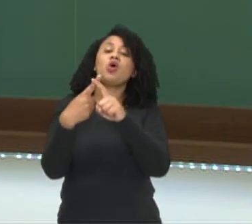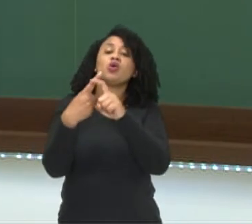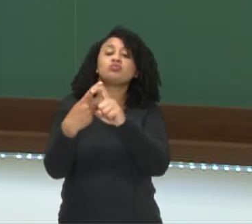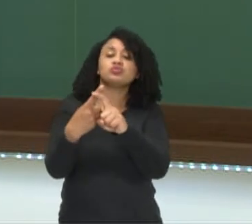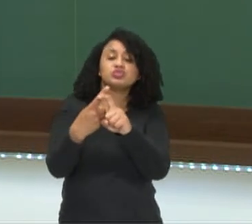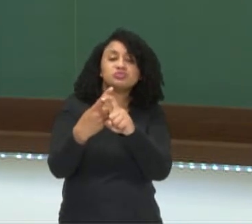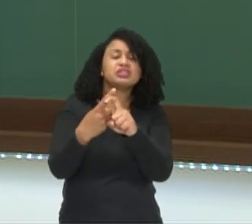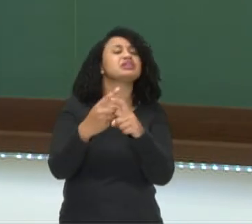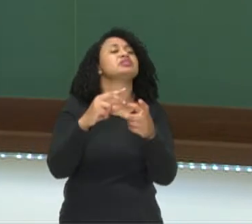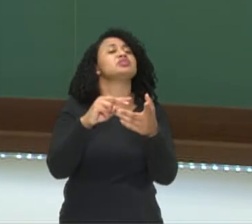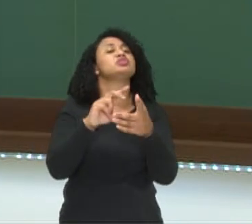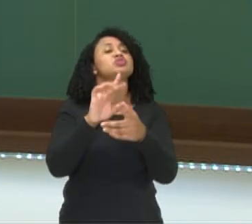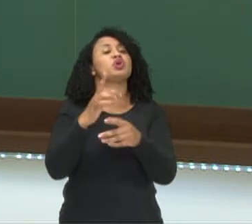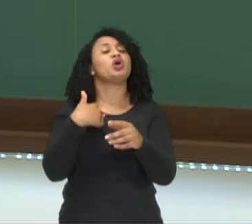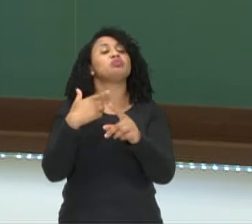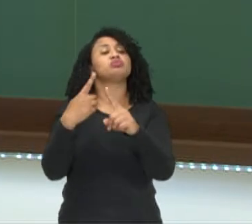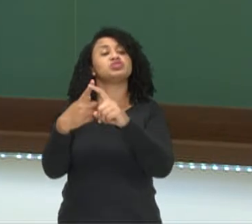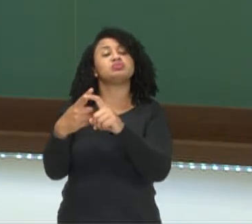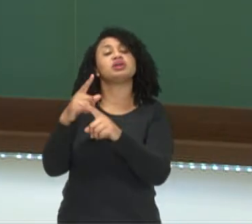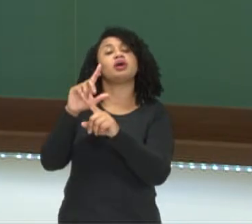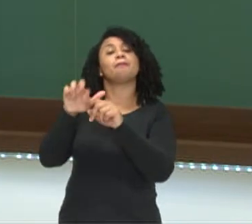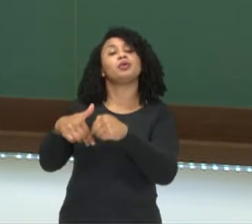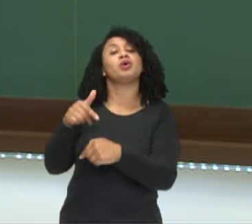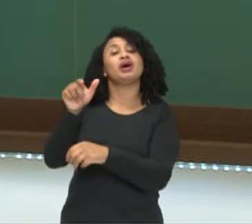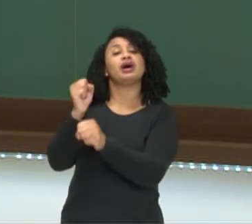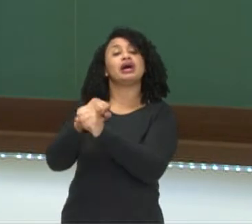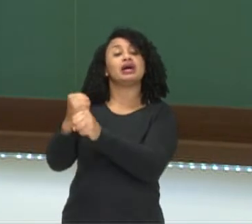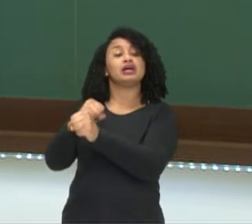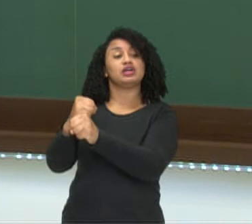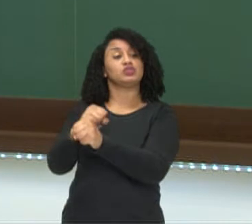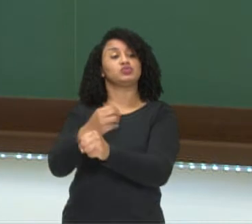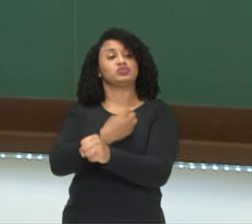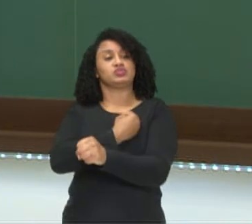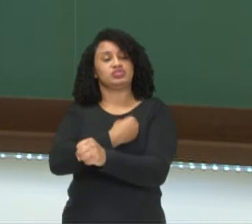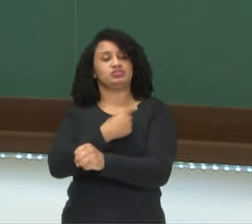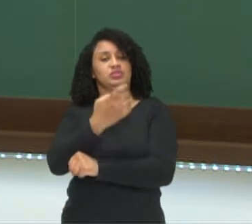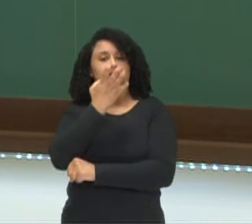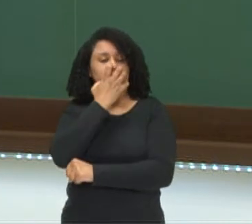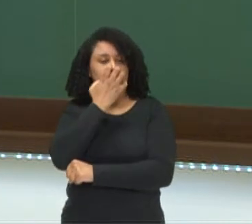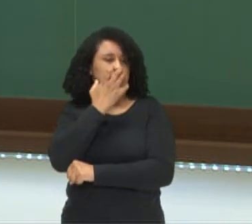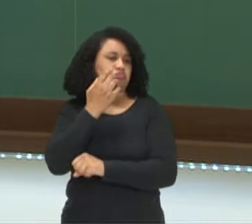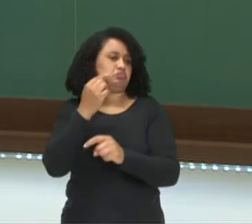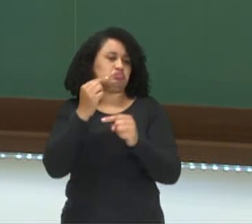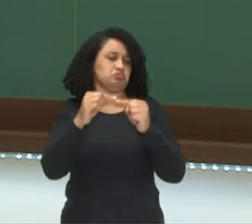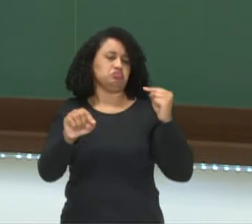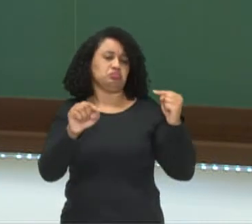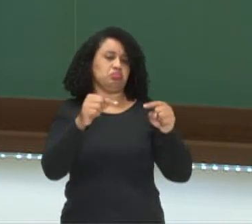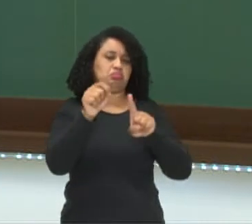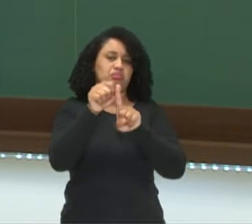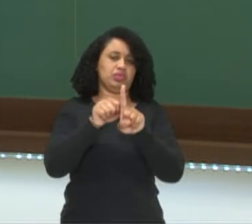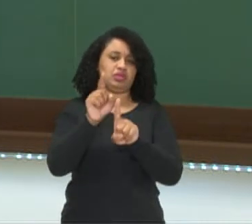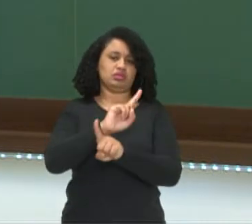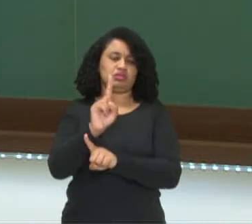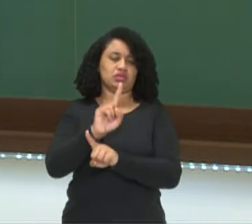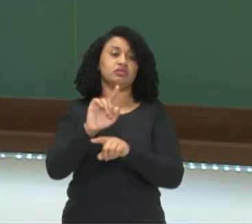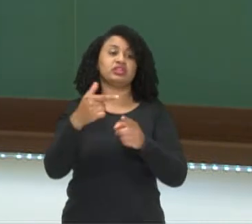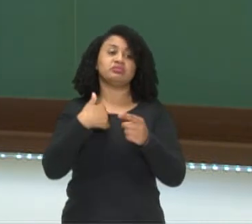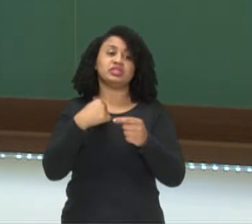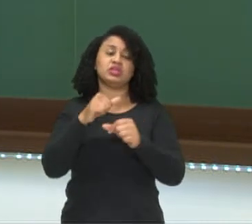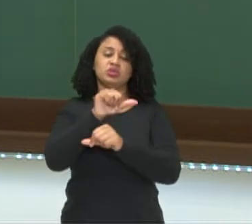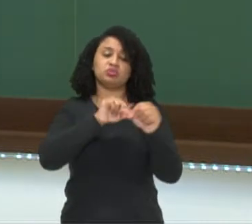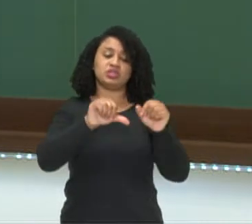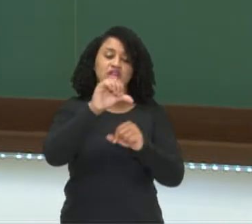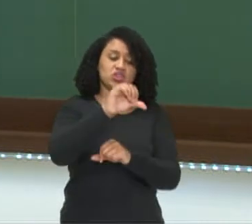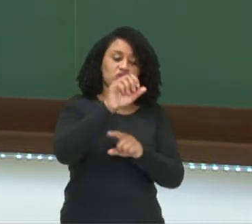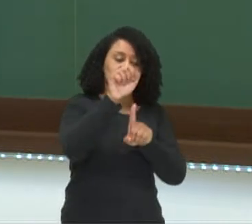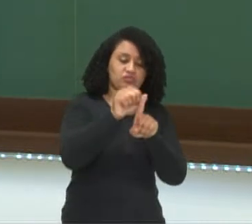multiplicador funciona multiplicando por ano de vida do cachorro. Não tem nada a ver com meses. Então, eu tenho que transformar